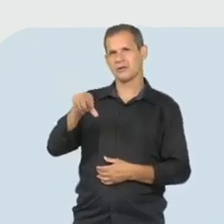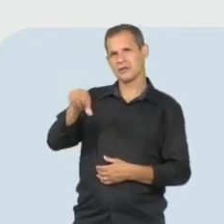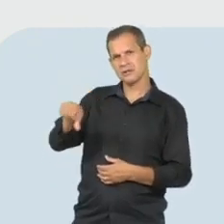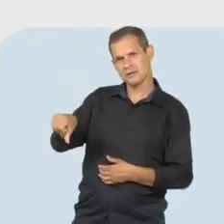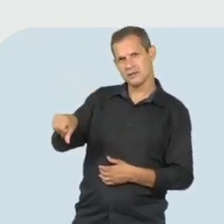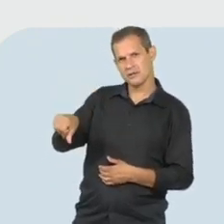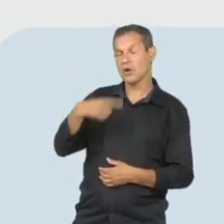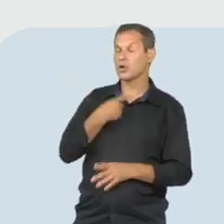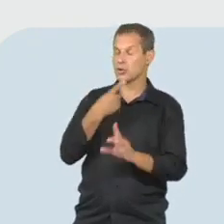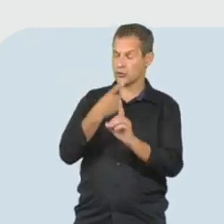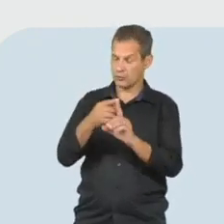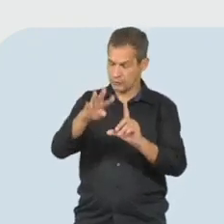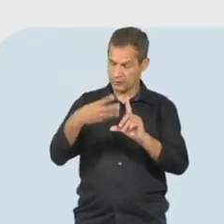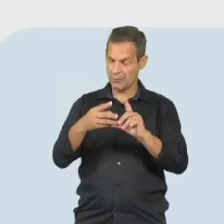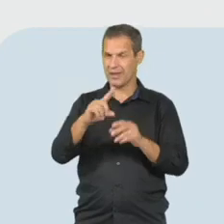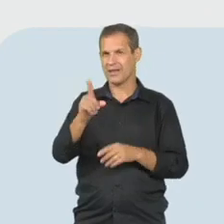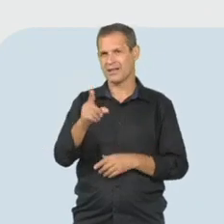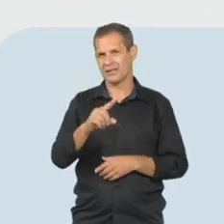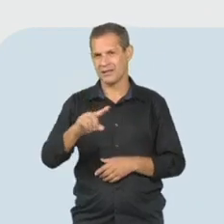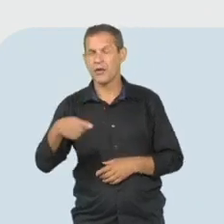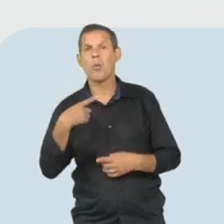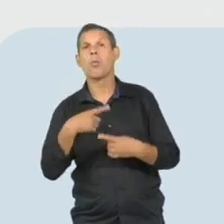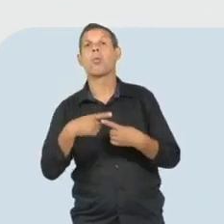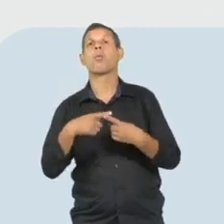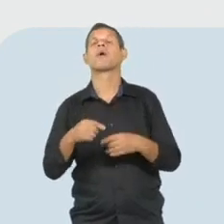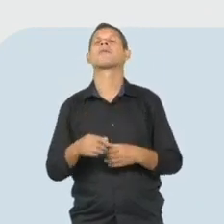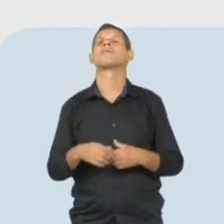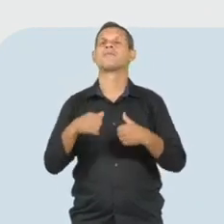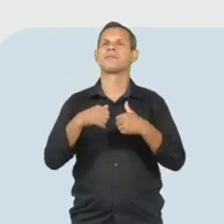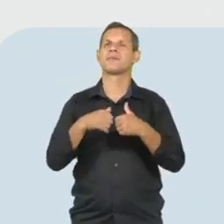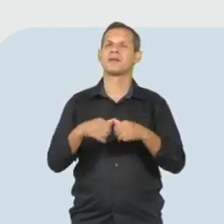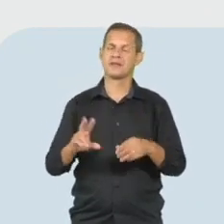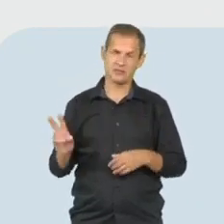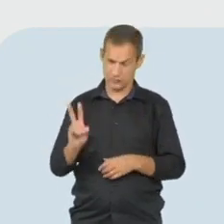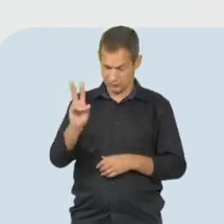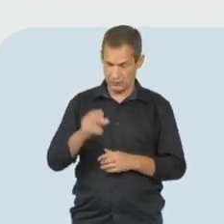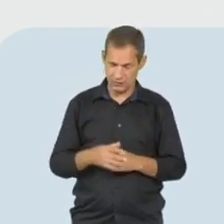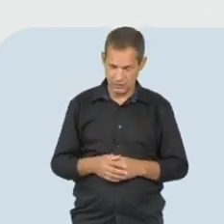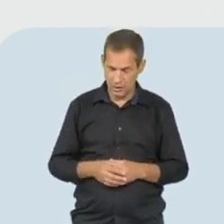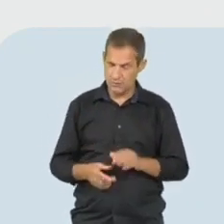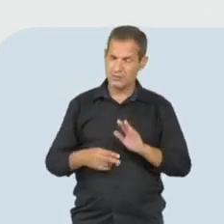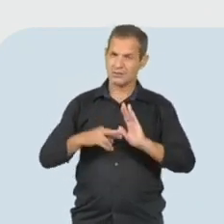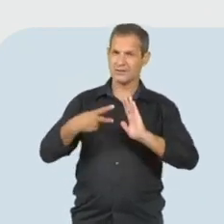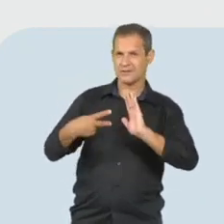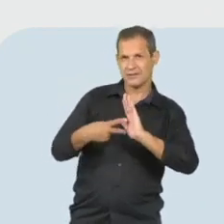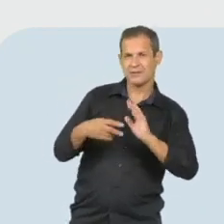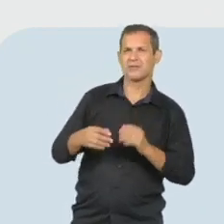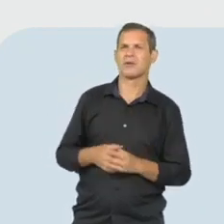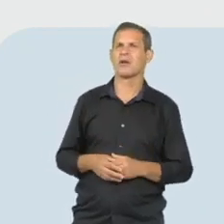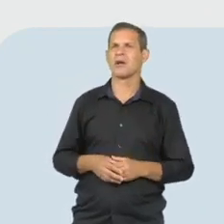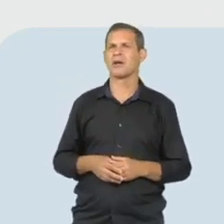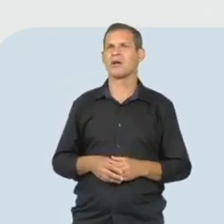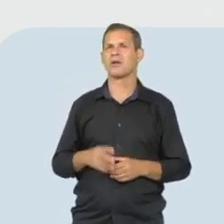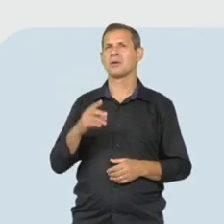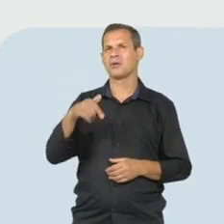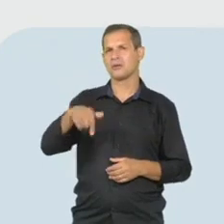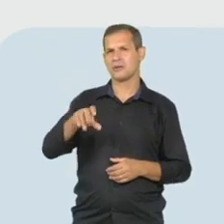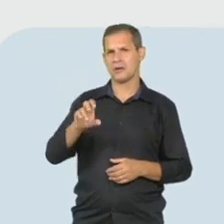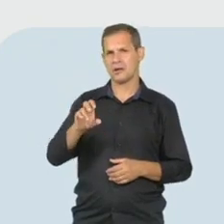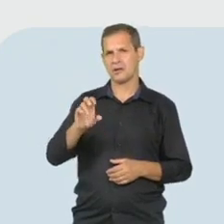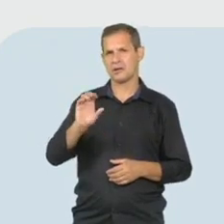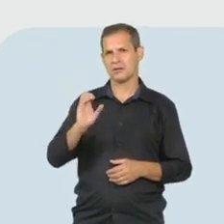0,309, que nós encontramos na tabela Z, porque esse valor aqui representa os 70